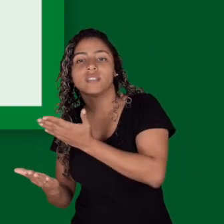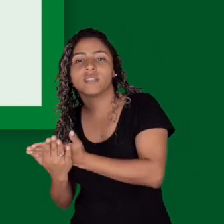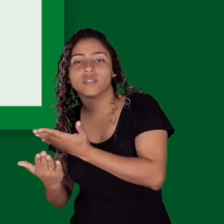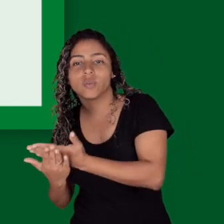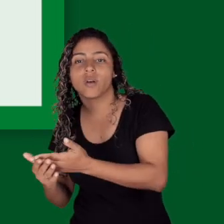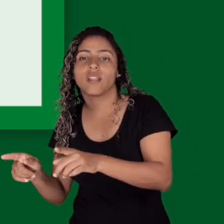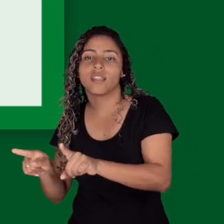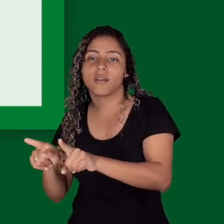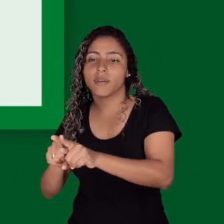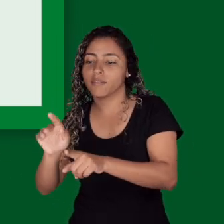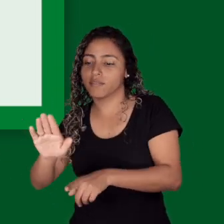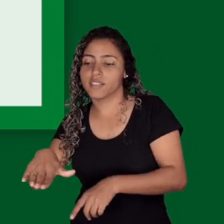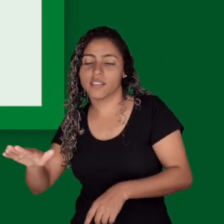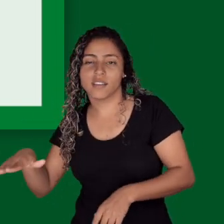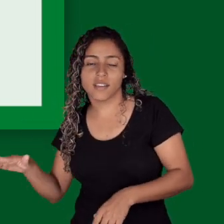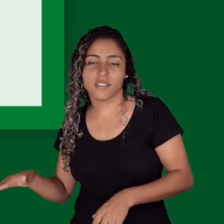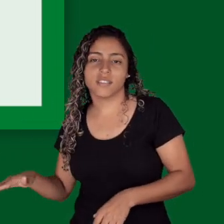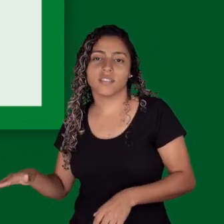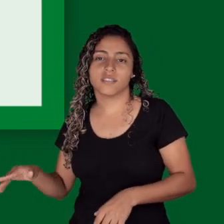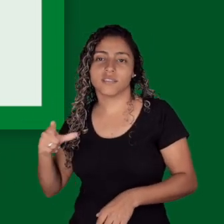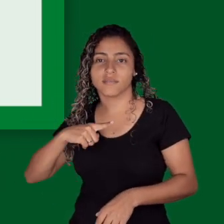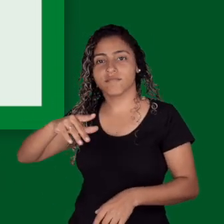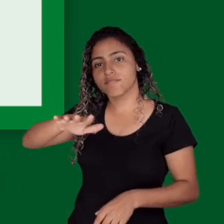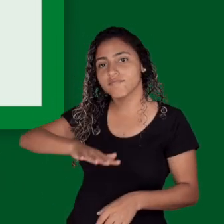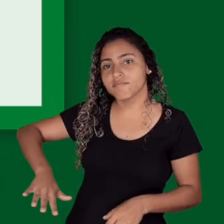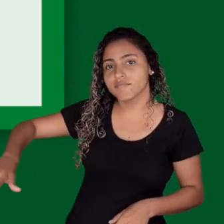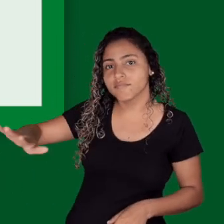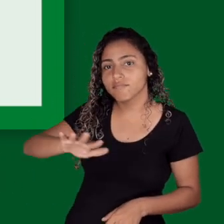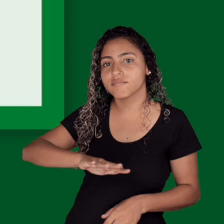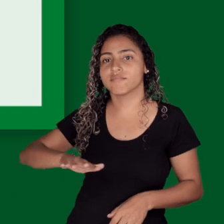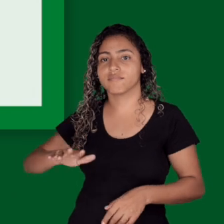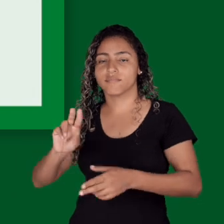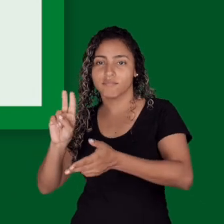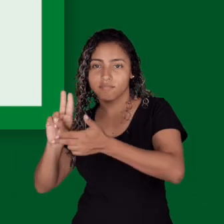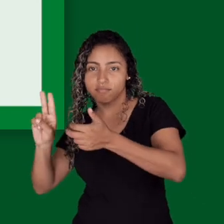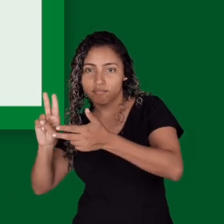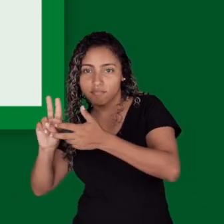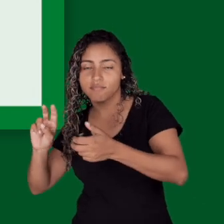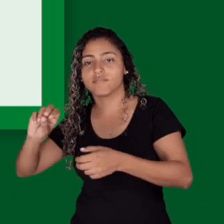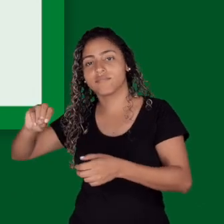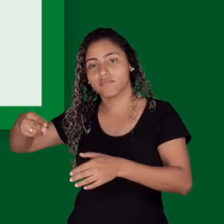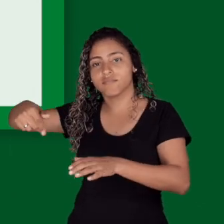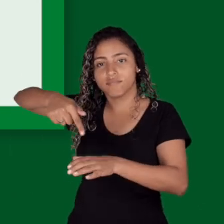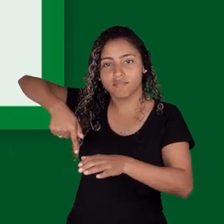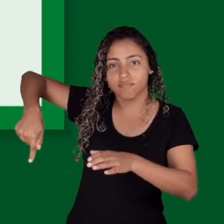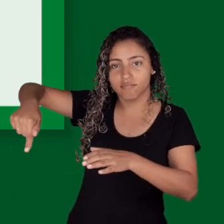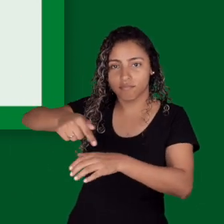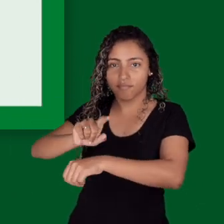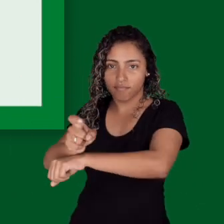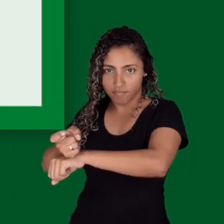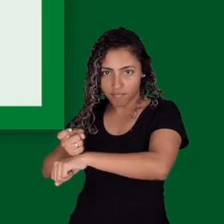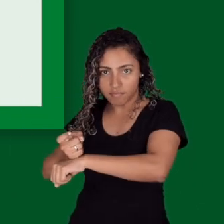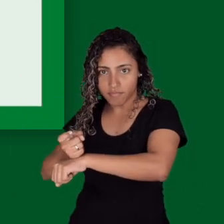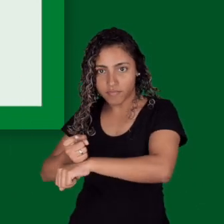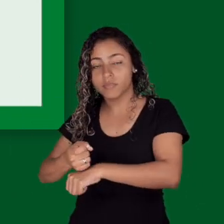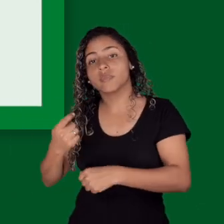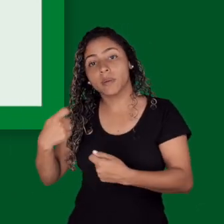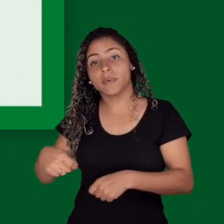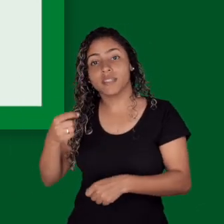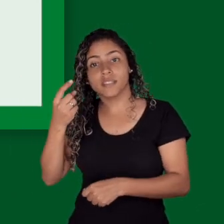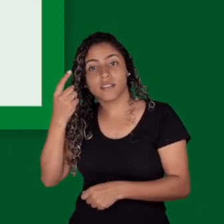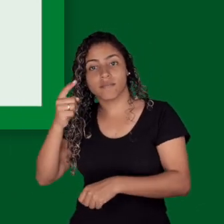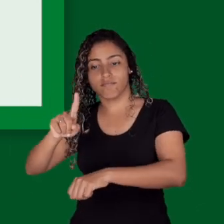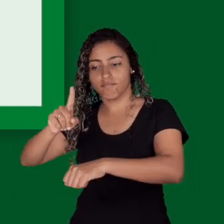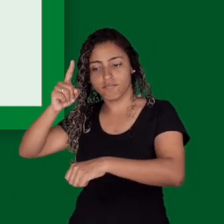e crianças que estão em localidades, em comunidades indígenas ou áreas remanescentes de quilombos. Então, esse tem que ser 3 refeições